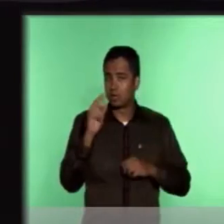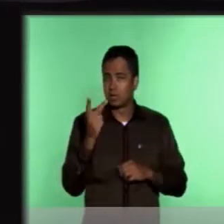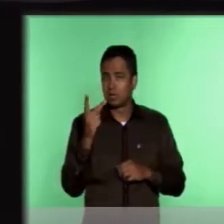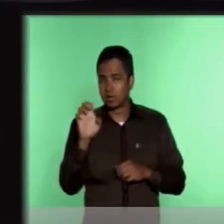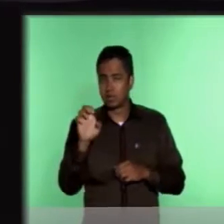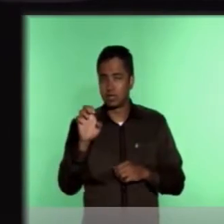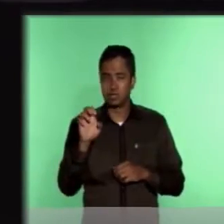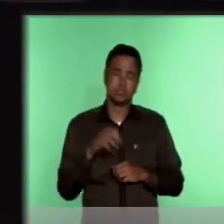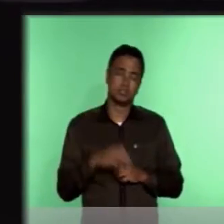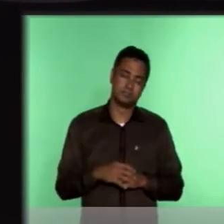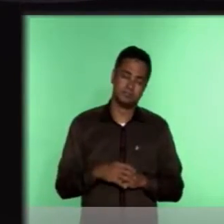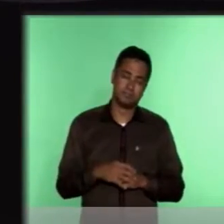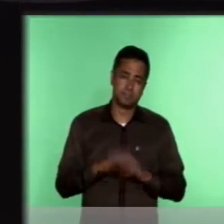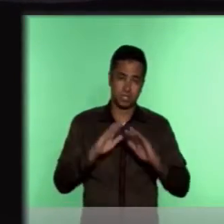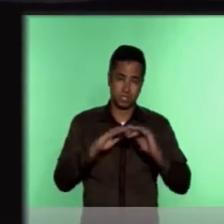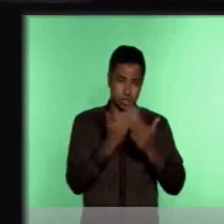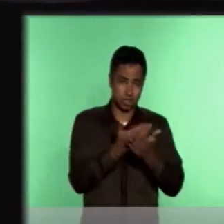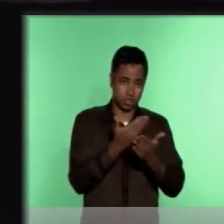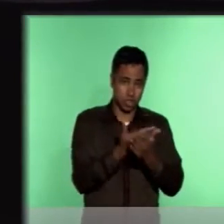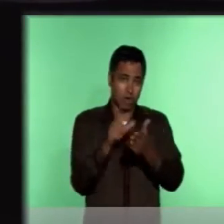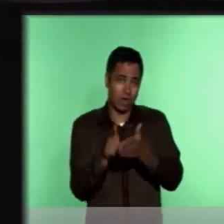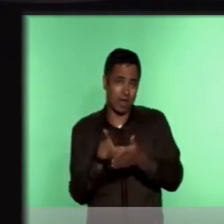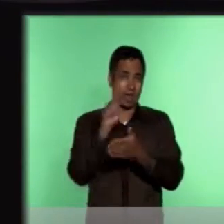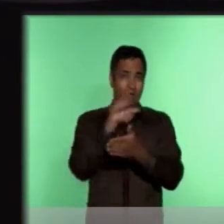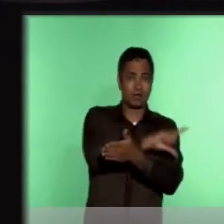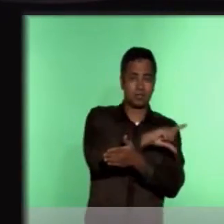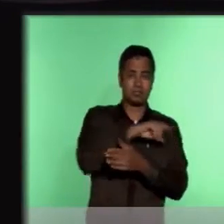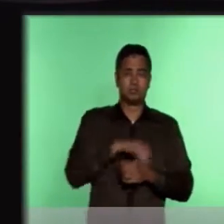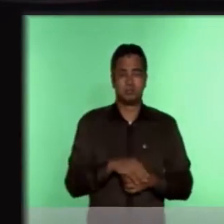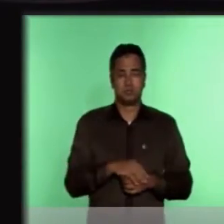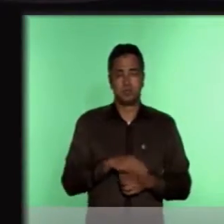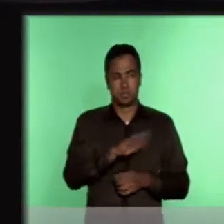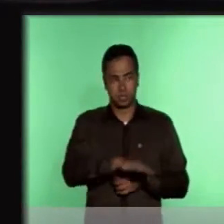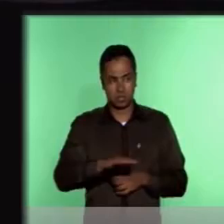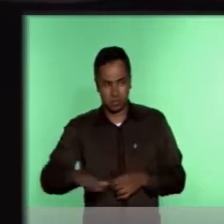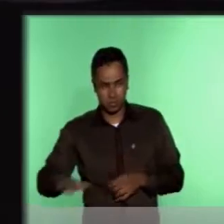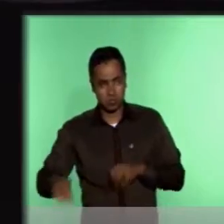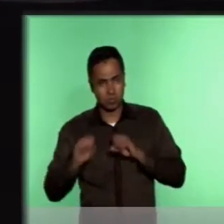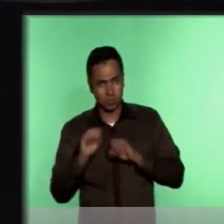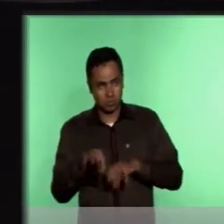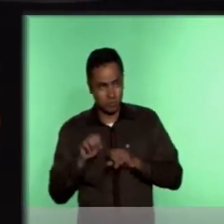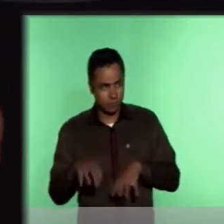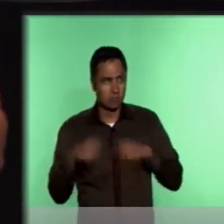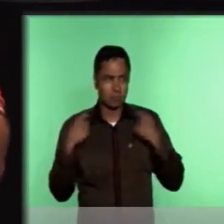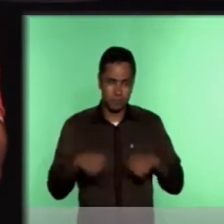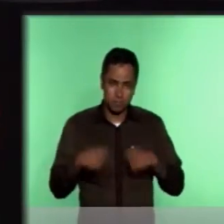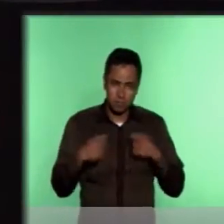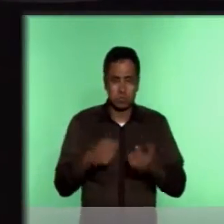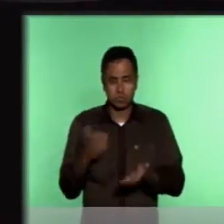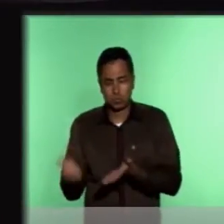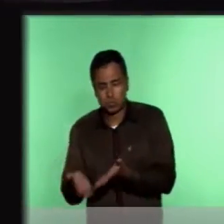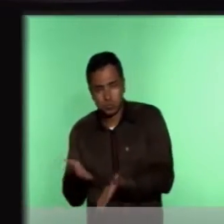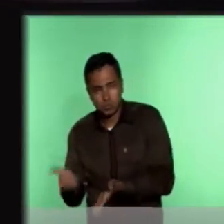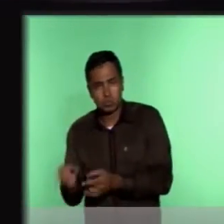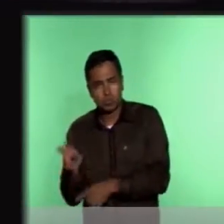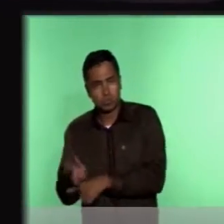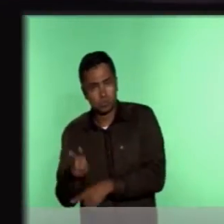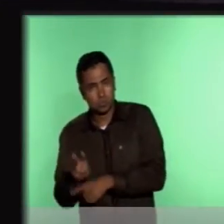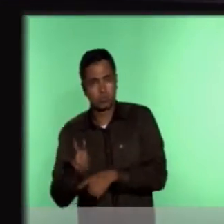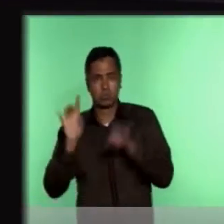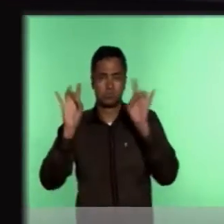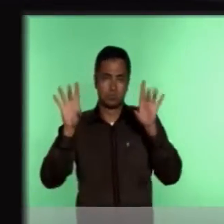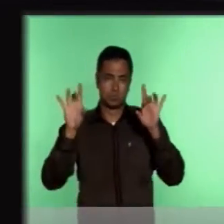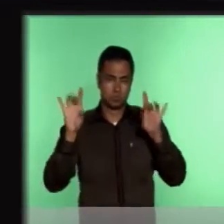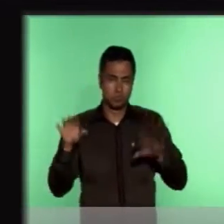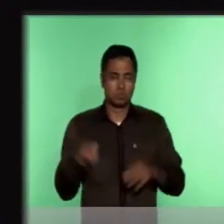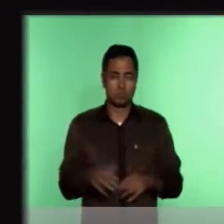precisa de um cuidado especial por um motivo bem simples. A criança com menor idade, né, a criança de 0 a 6 anos, a